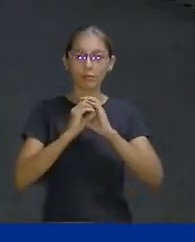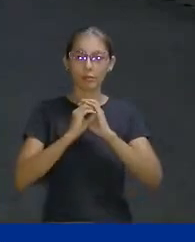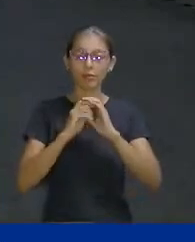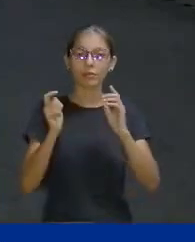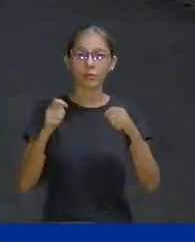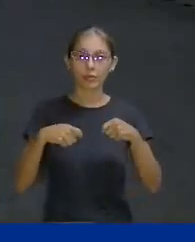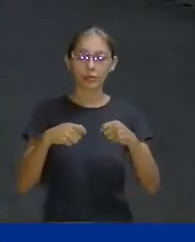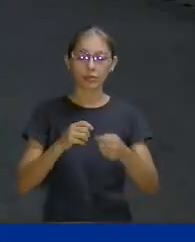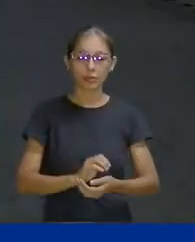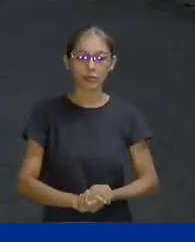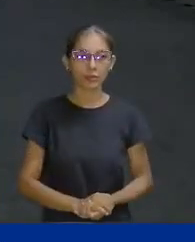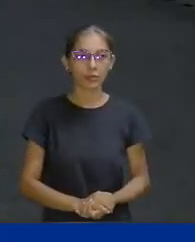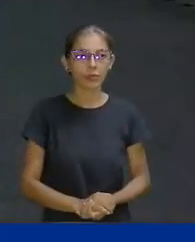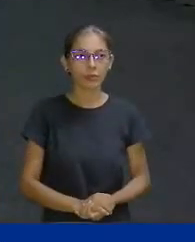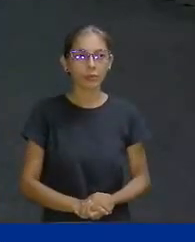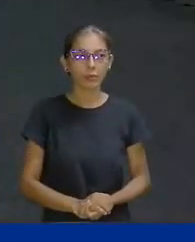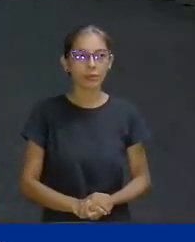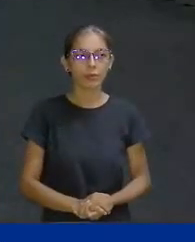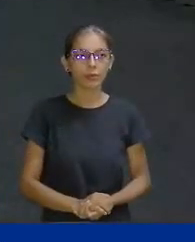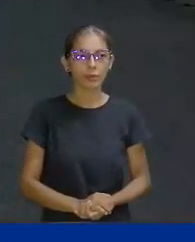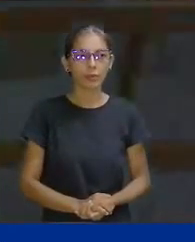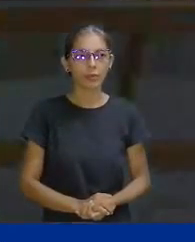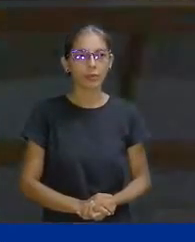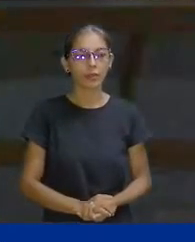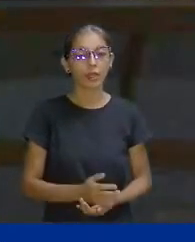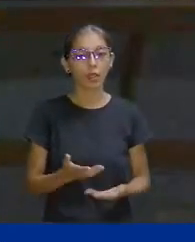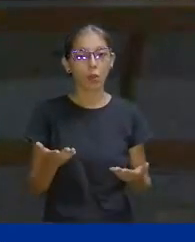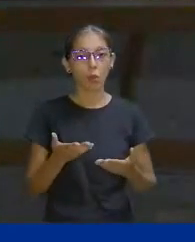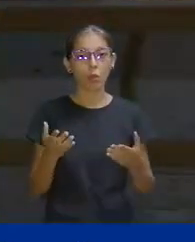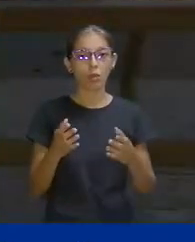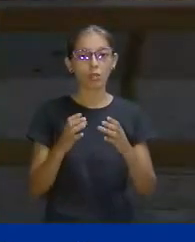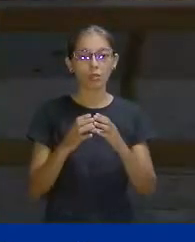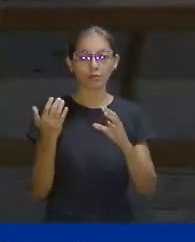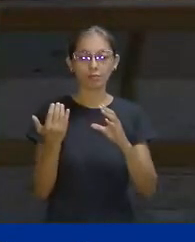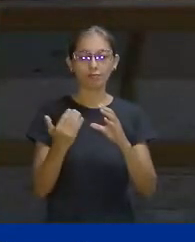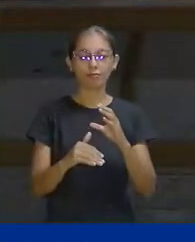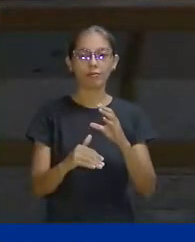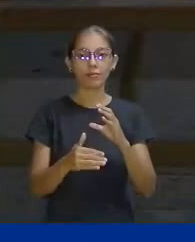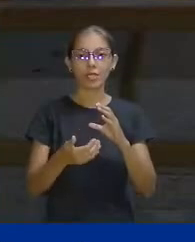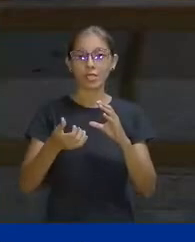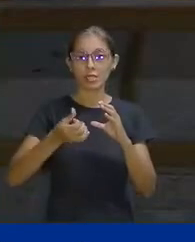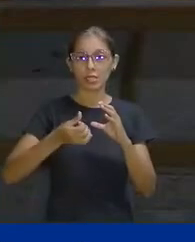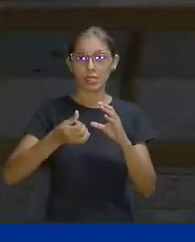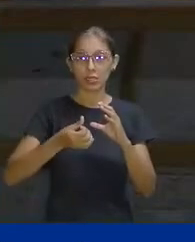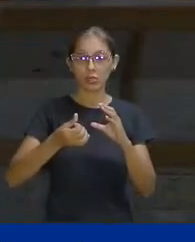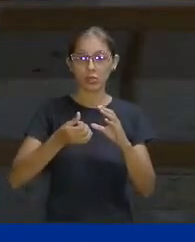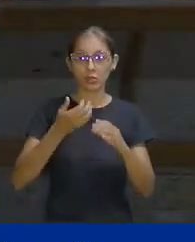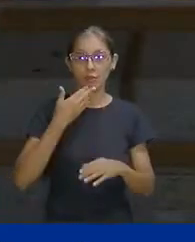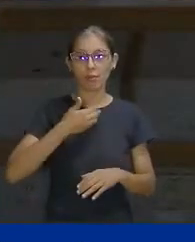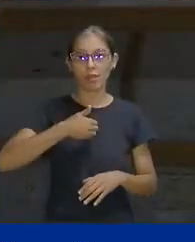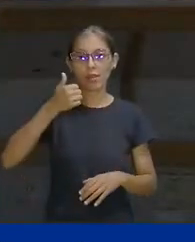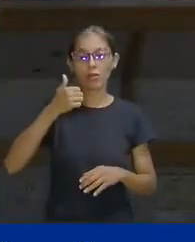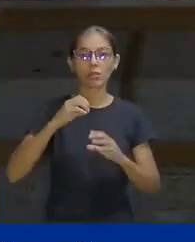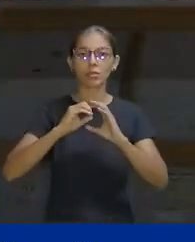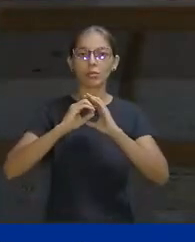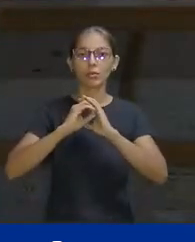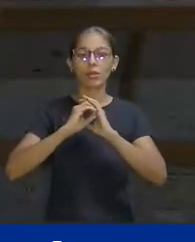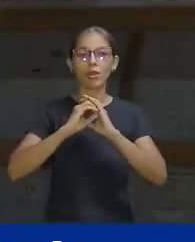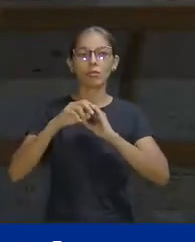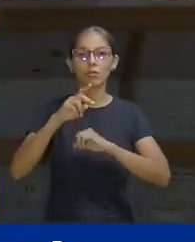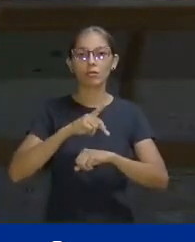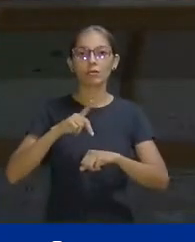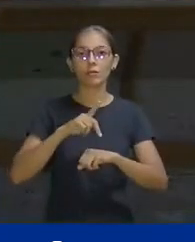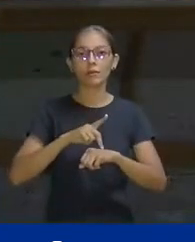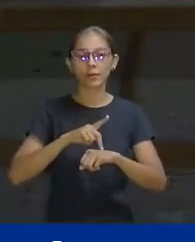Sara. A Sara teve acesso, eu coloquei ainda há pouco no grupo, somos o 6º melhor tribunal do país.